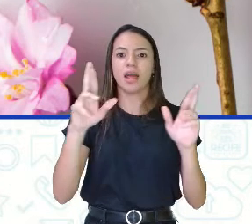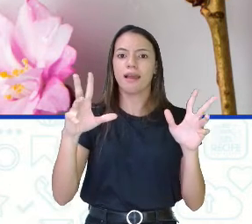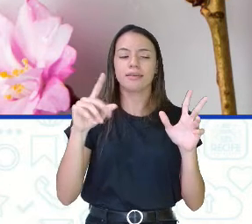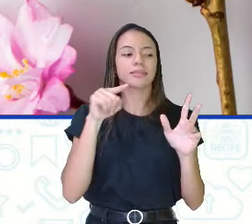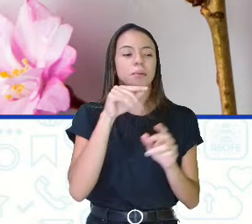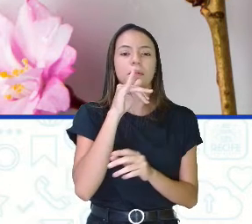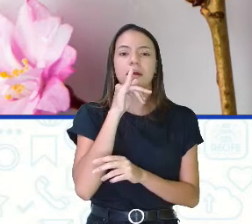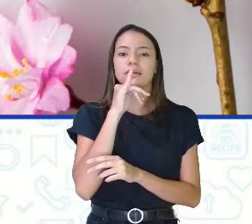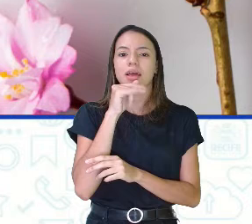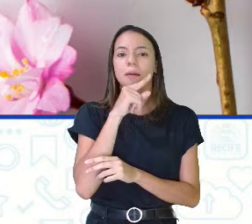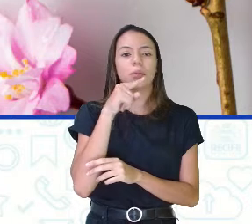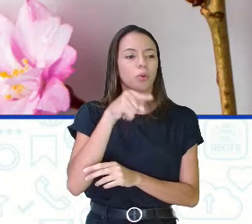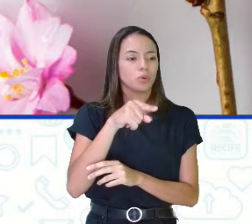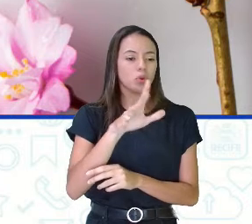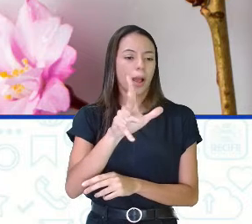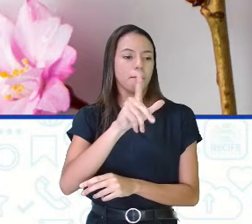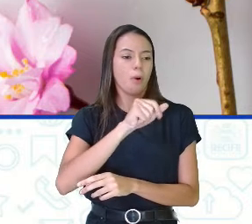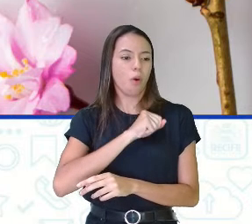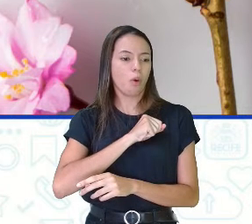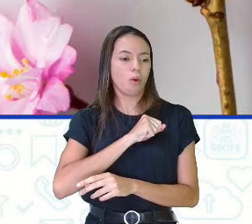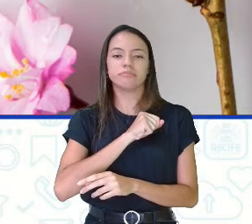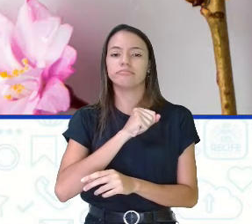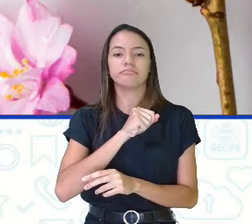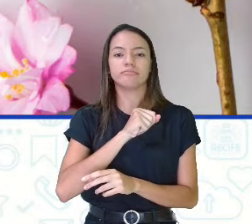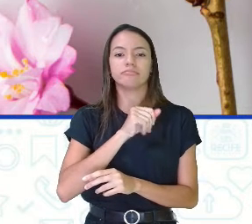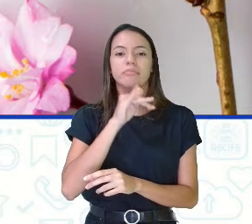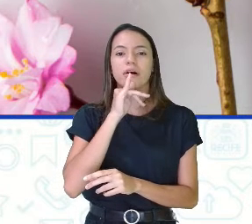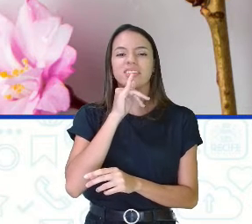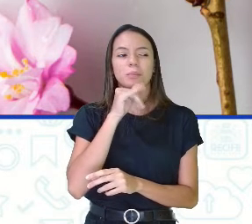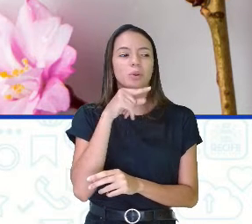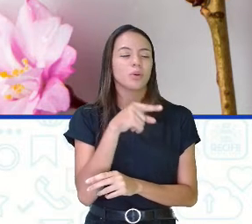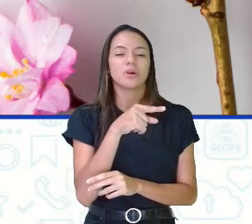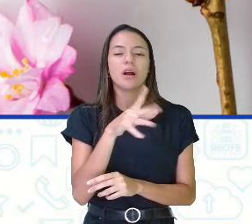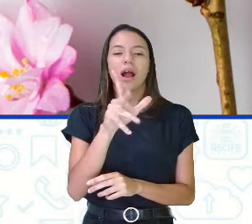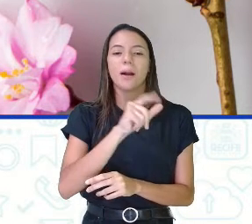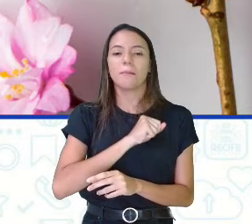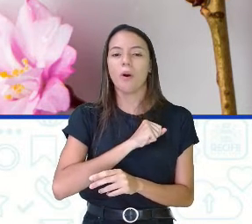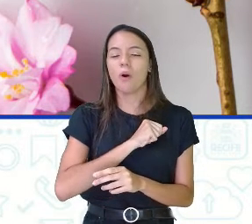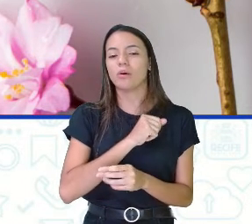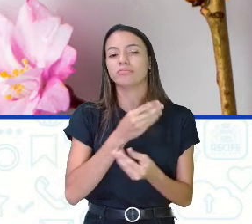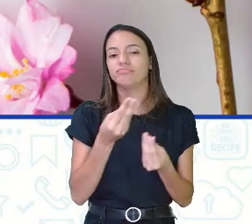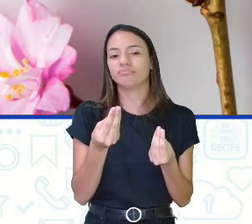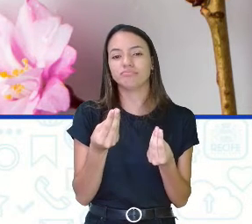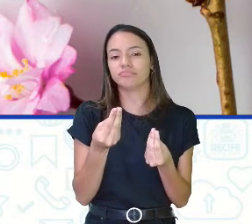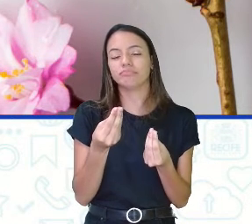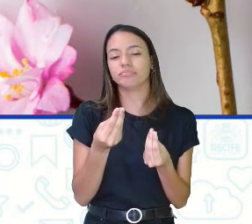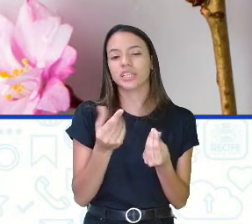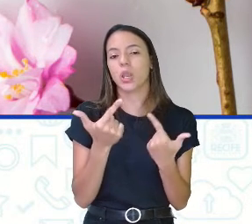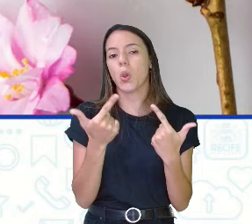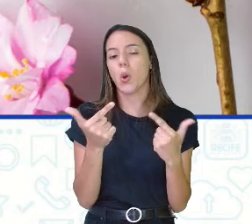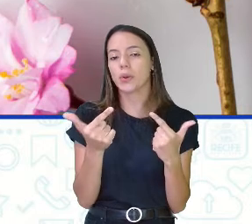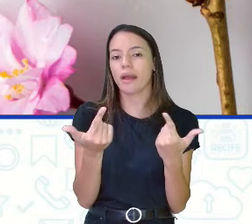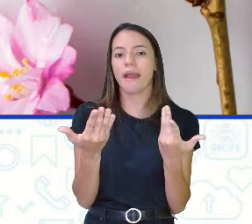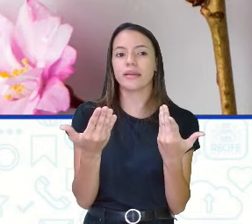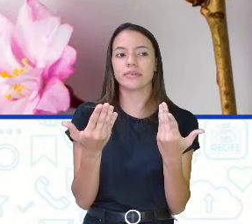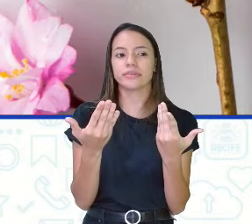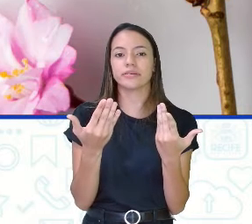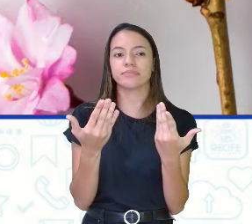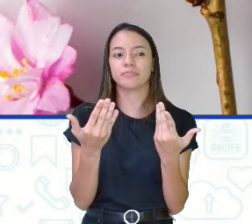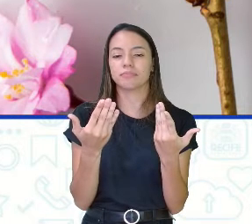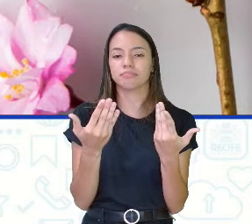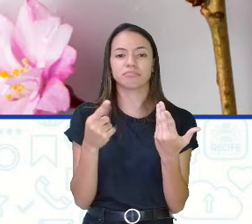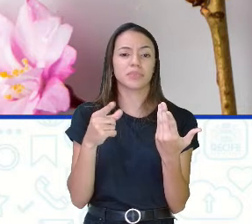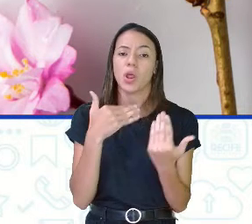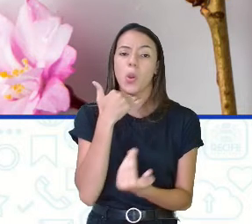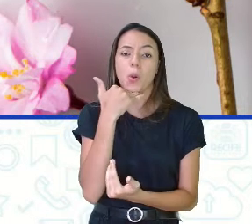esse amor romântico, abnegado, desapegado, que não vê crença, não vê cara, não